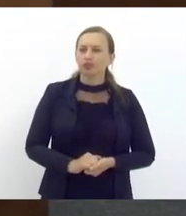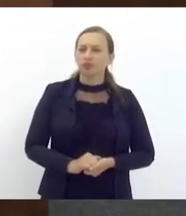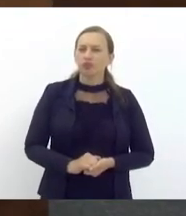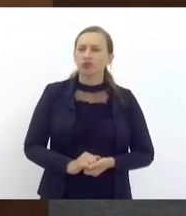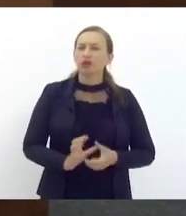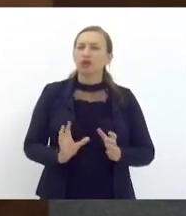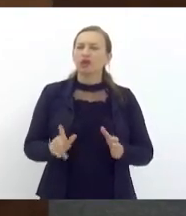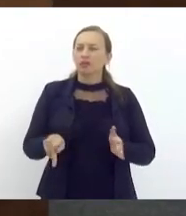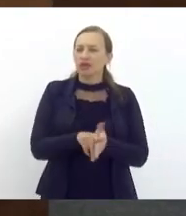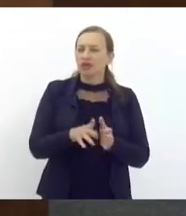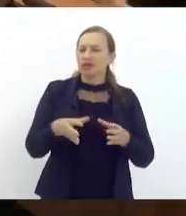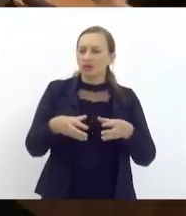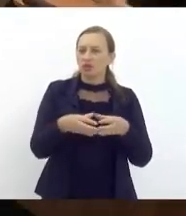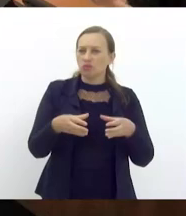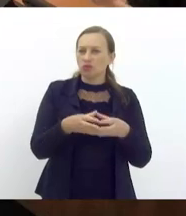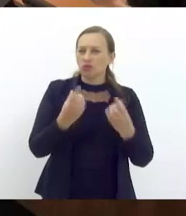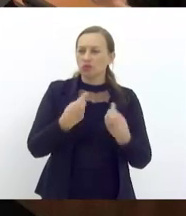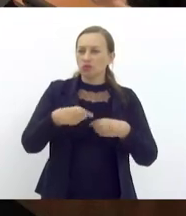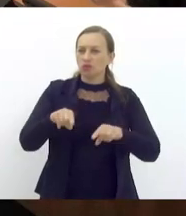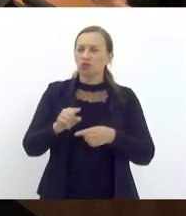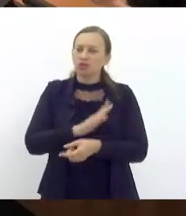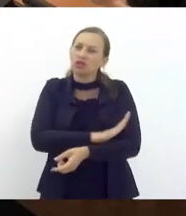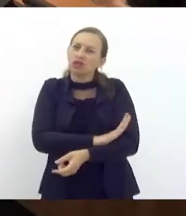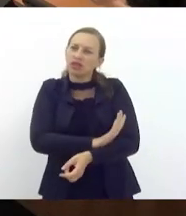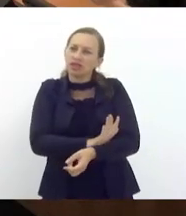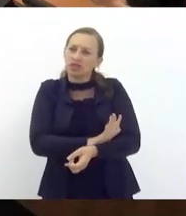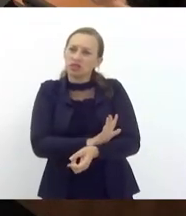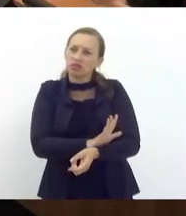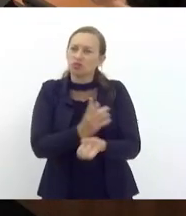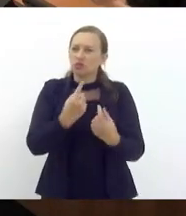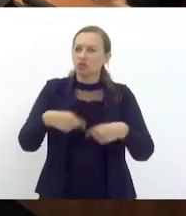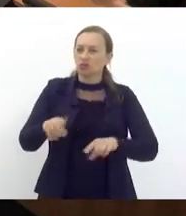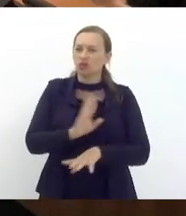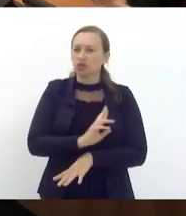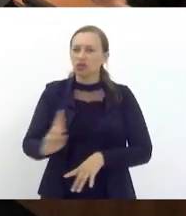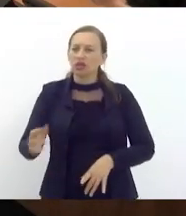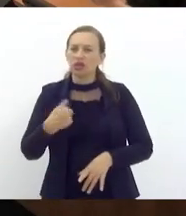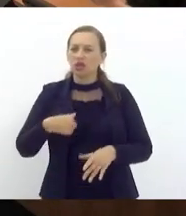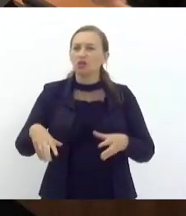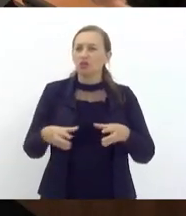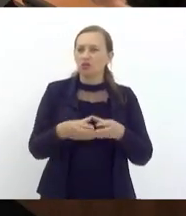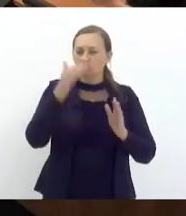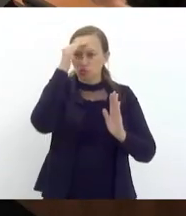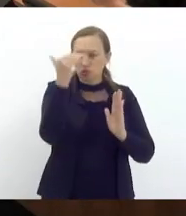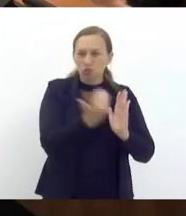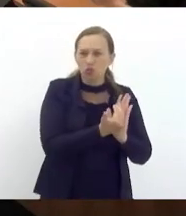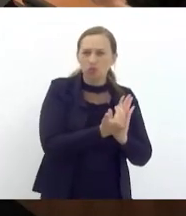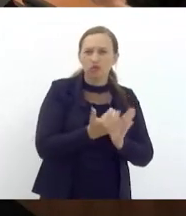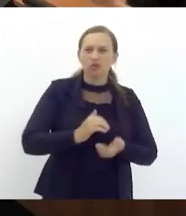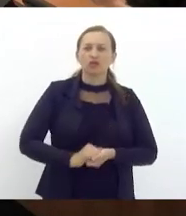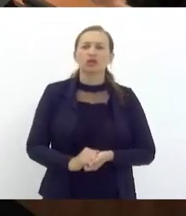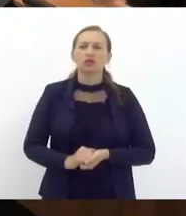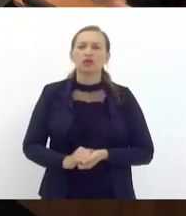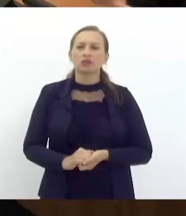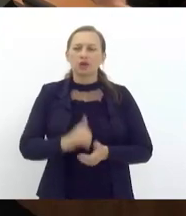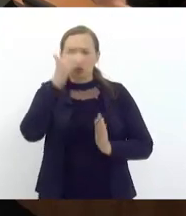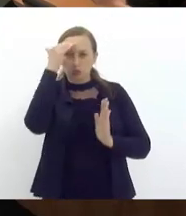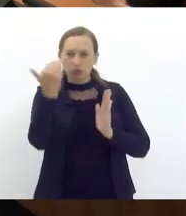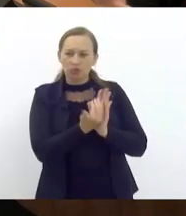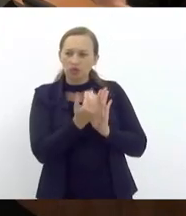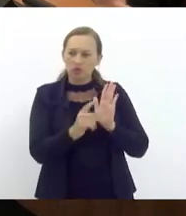a comissão contra a intolerante o racismo e eu pela comissão do cúmplice para o cumprimento de uma lei